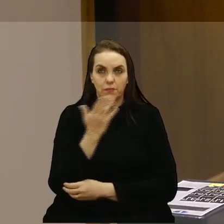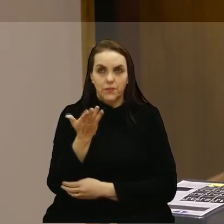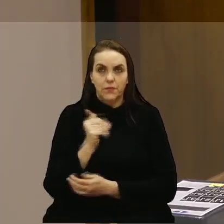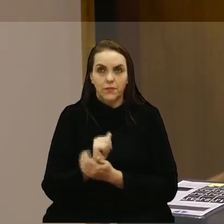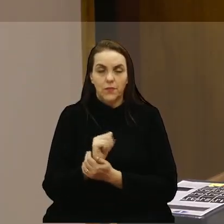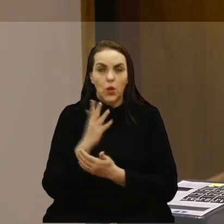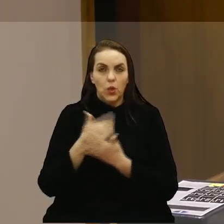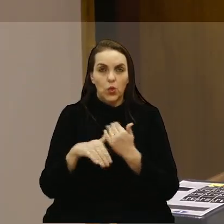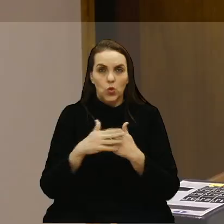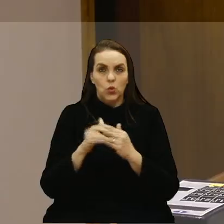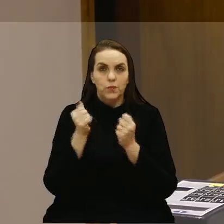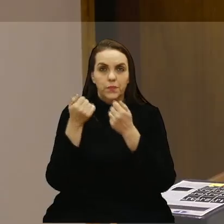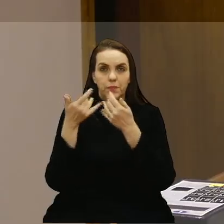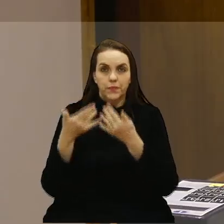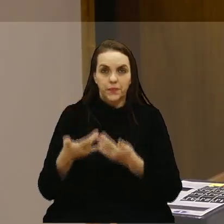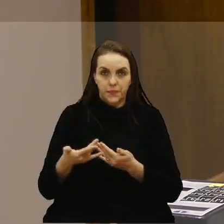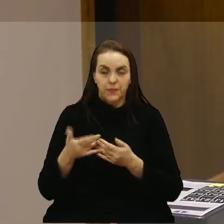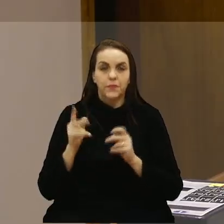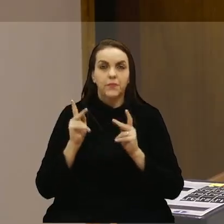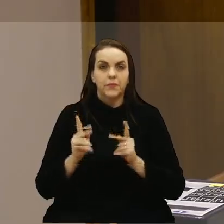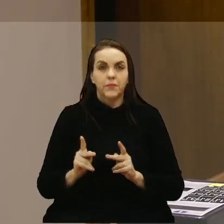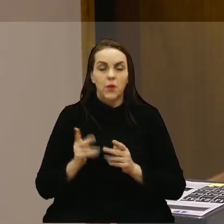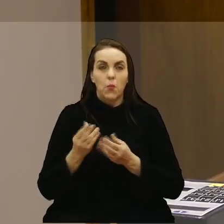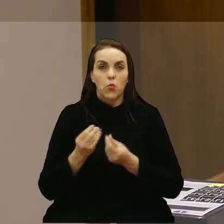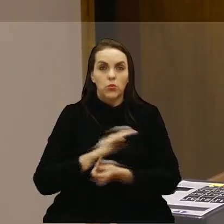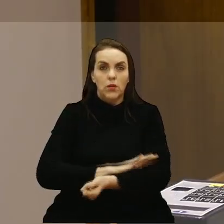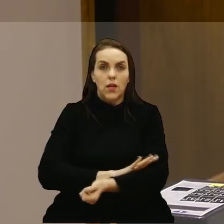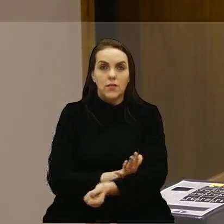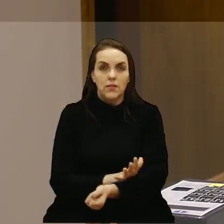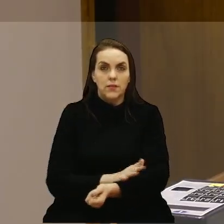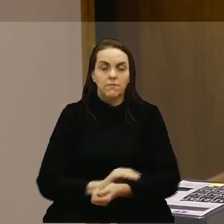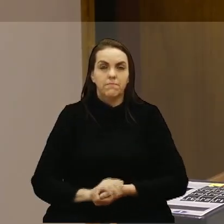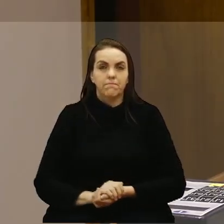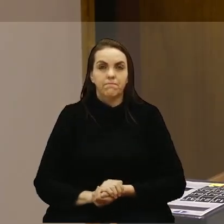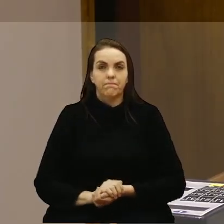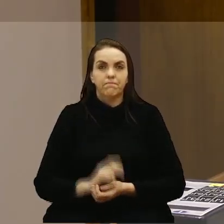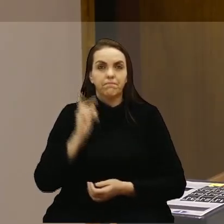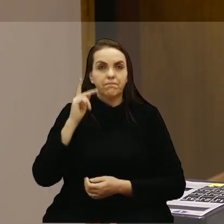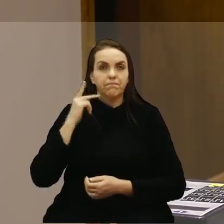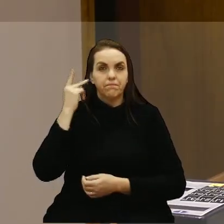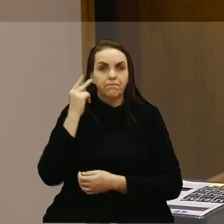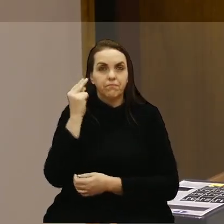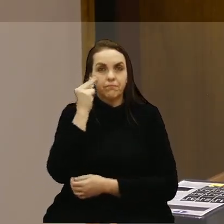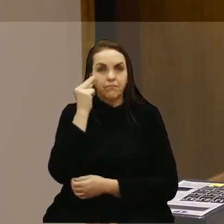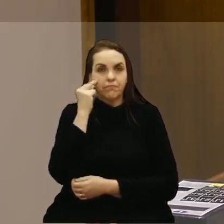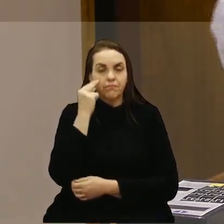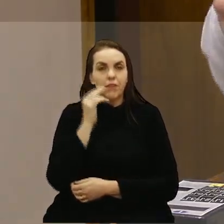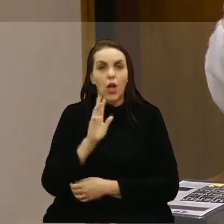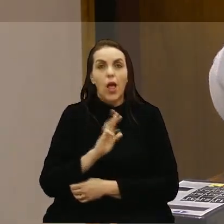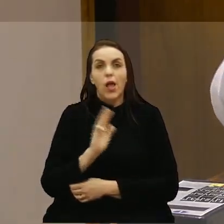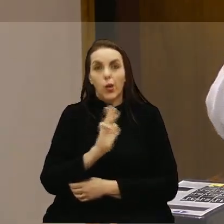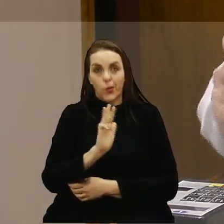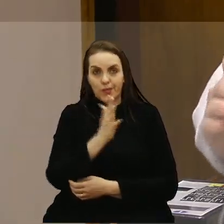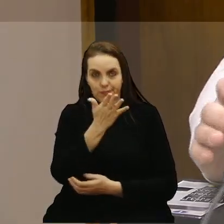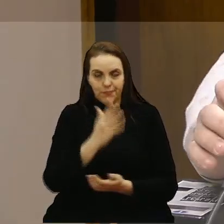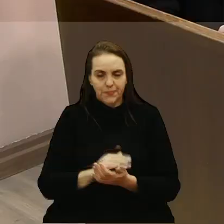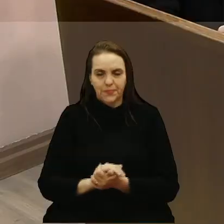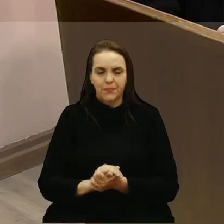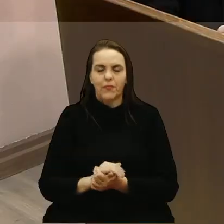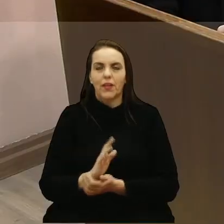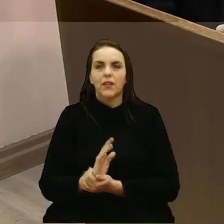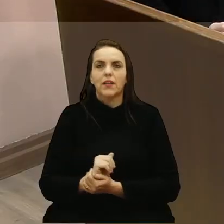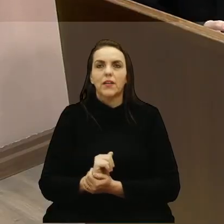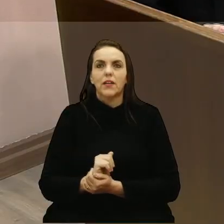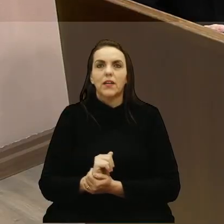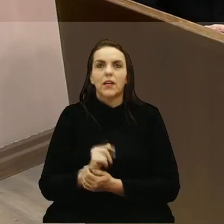foi dito por alguém muito racista. Vereador Luiz Fantinel. Inácio Lula da Silva. Tá de boa. Só para